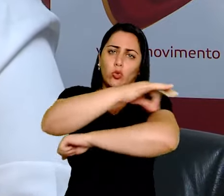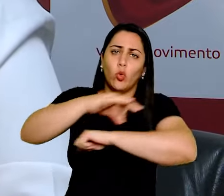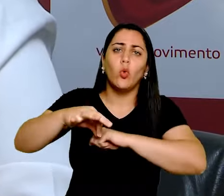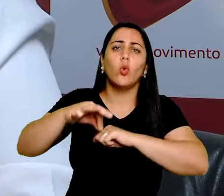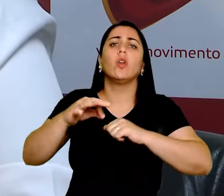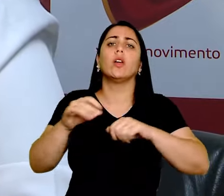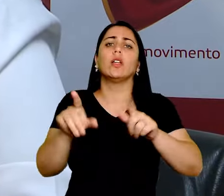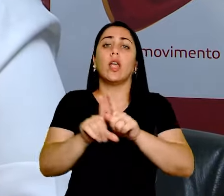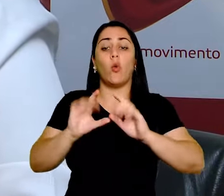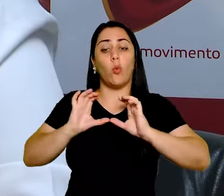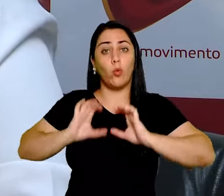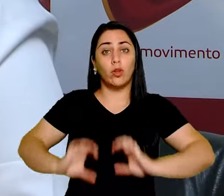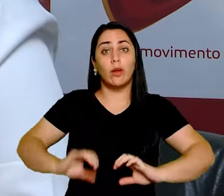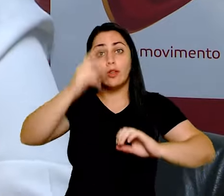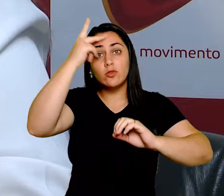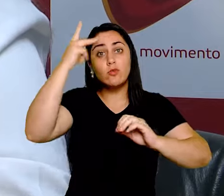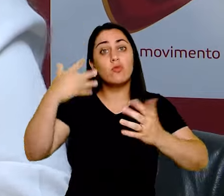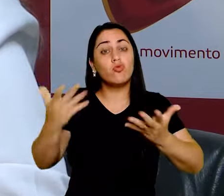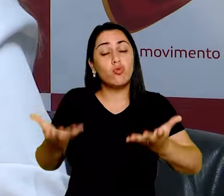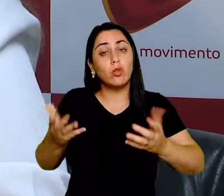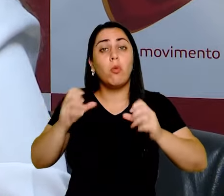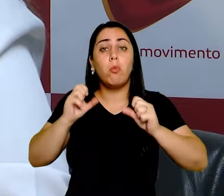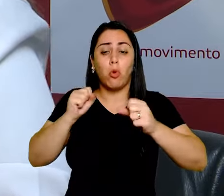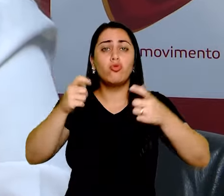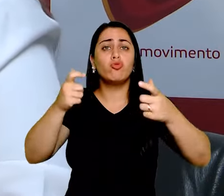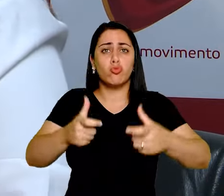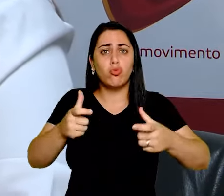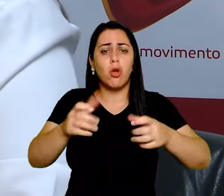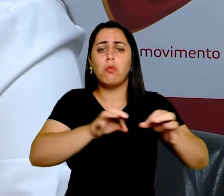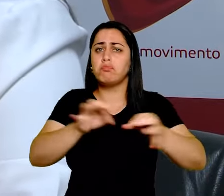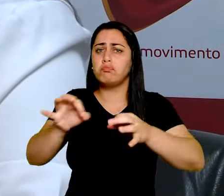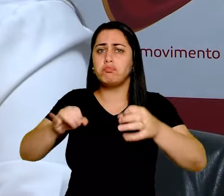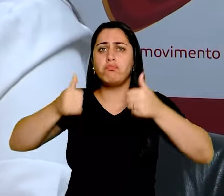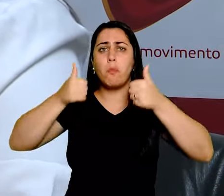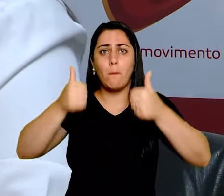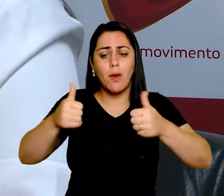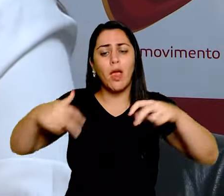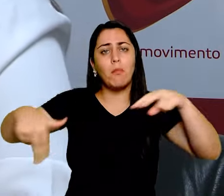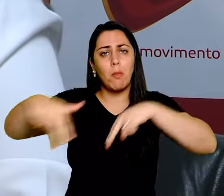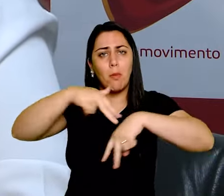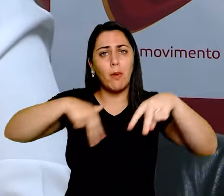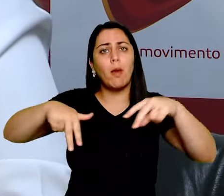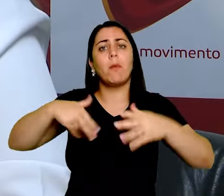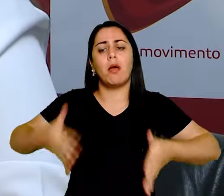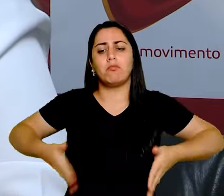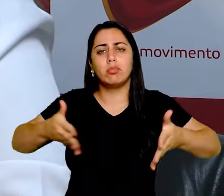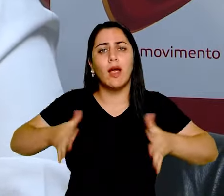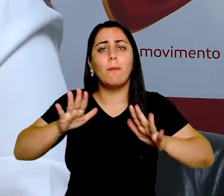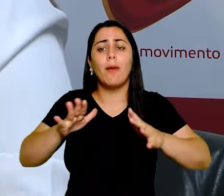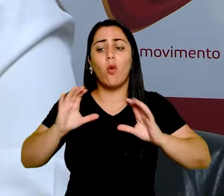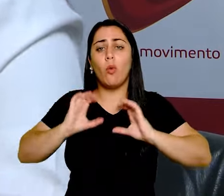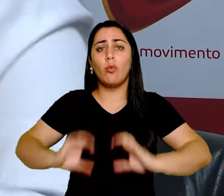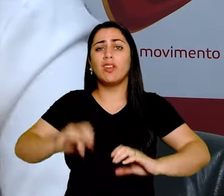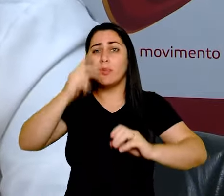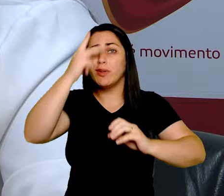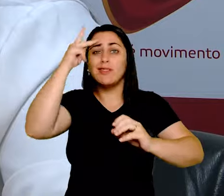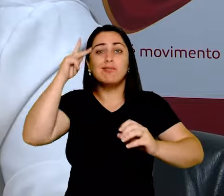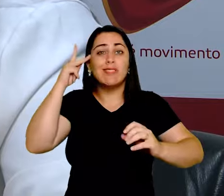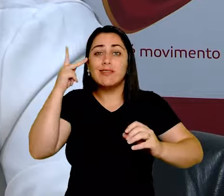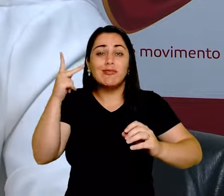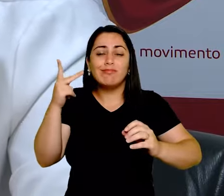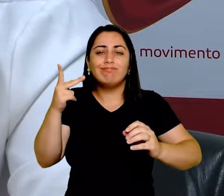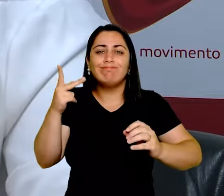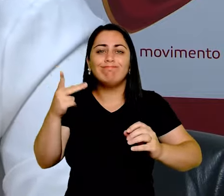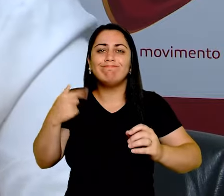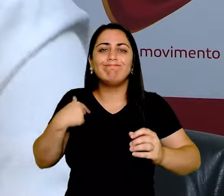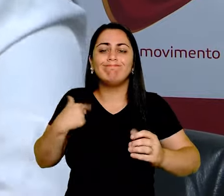questão arquitetônica, tem a questão comportamental. Eu posso ter um lugar muito ideal para as pessoas transitarem, mas se o comportamento das pessoas